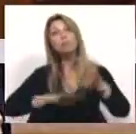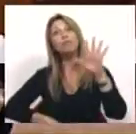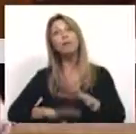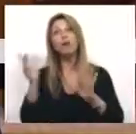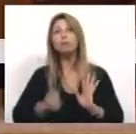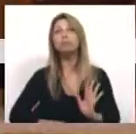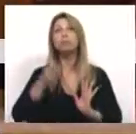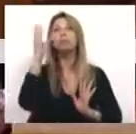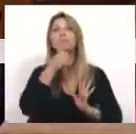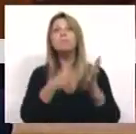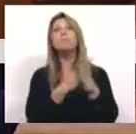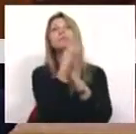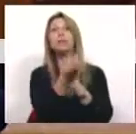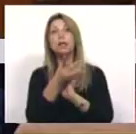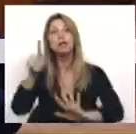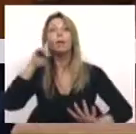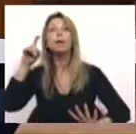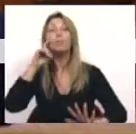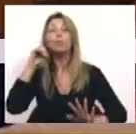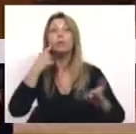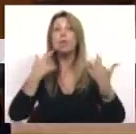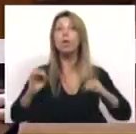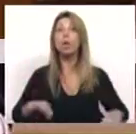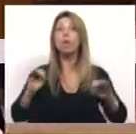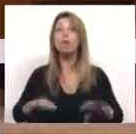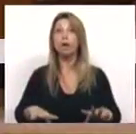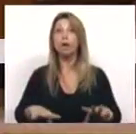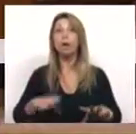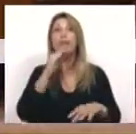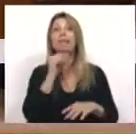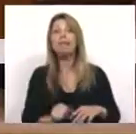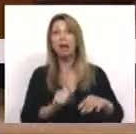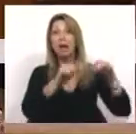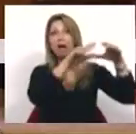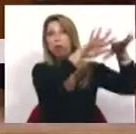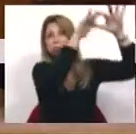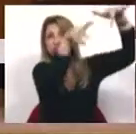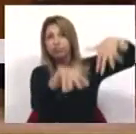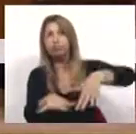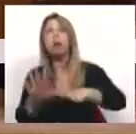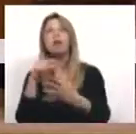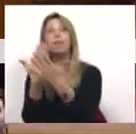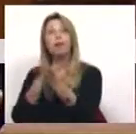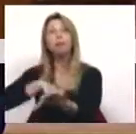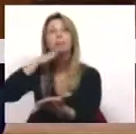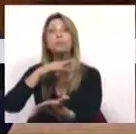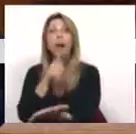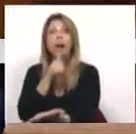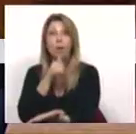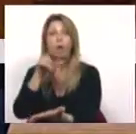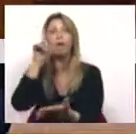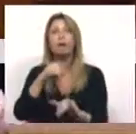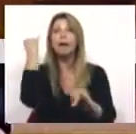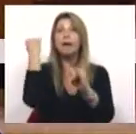um conjunto de medidas de proteção para evitar a erosão dos solos, a contaminação das águas e os riscos